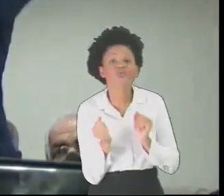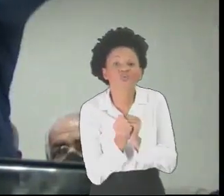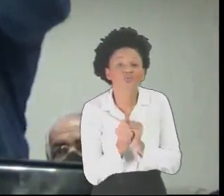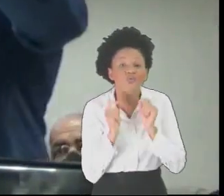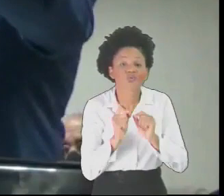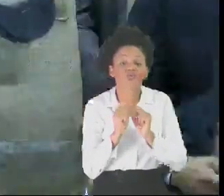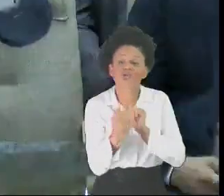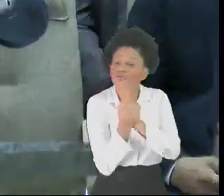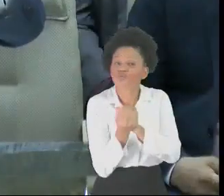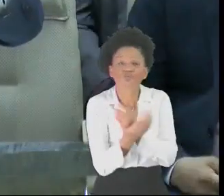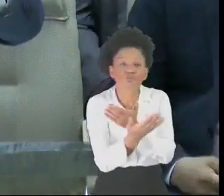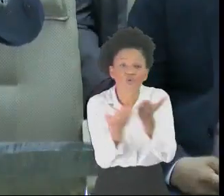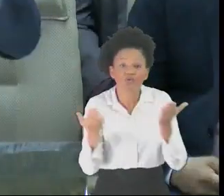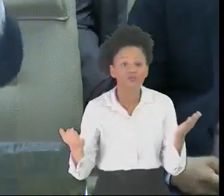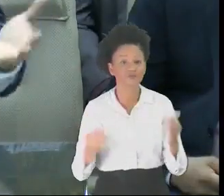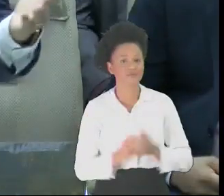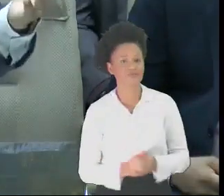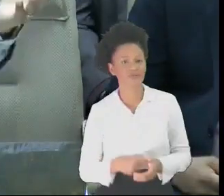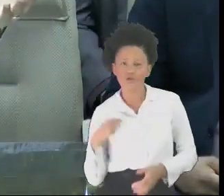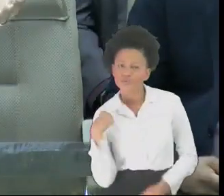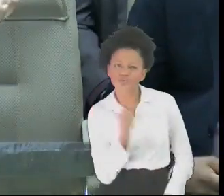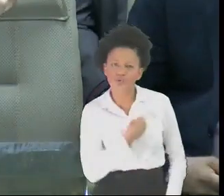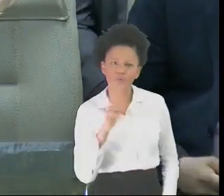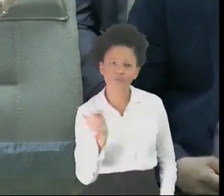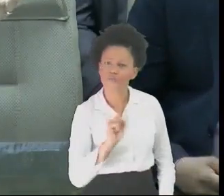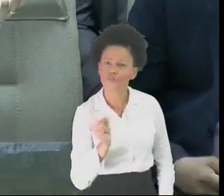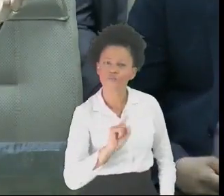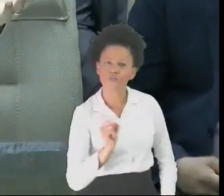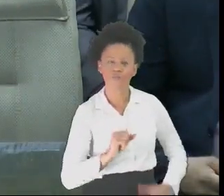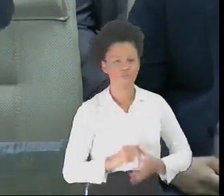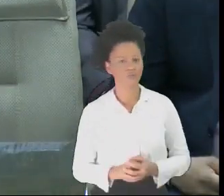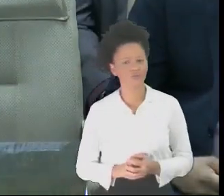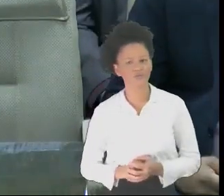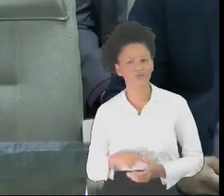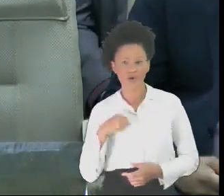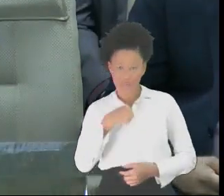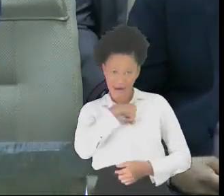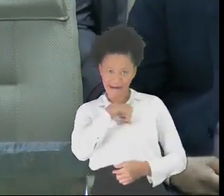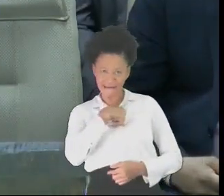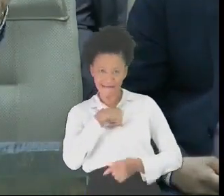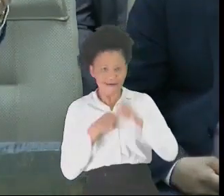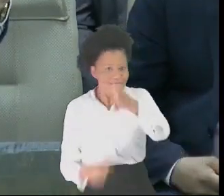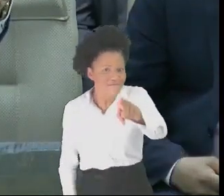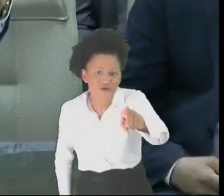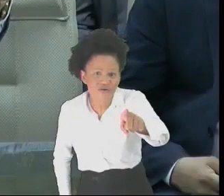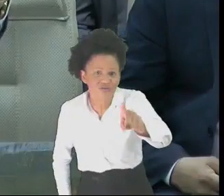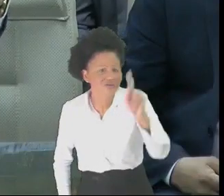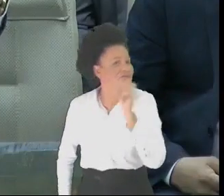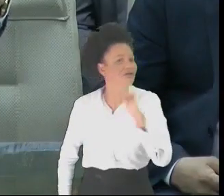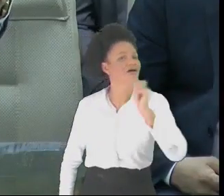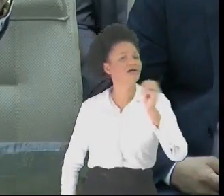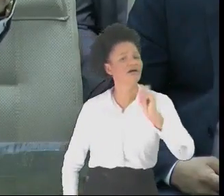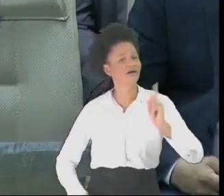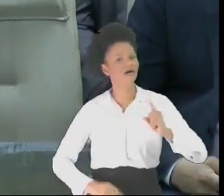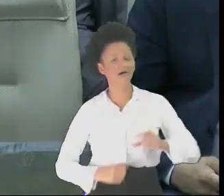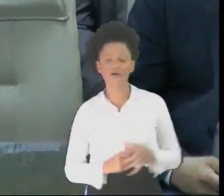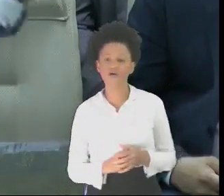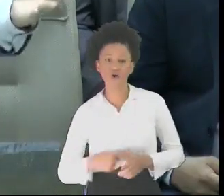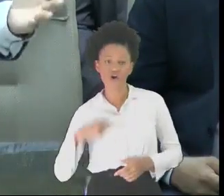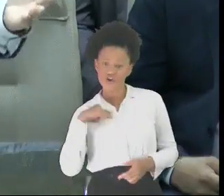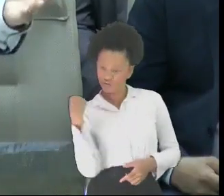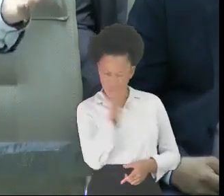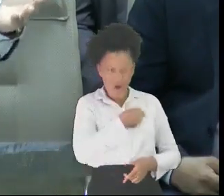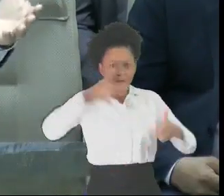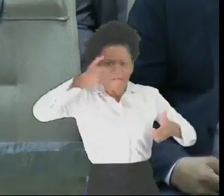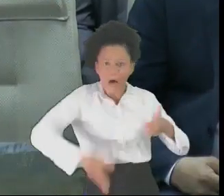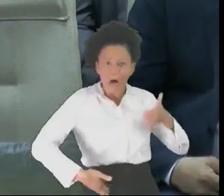Em vós. Não somos nós. Não sou eu, não é você. Não somos